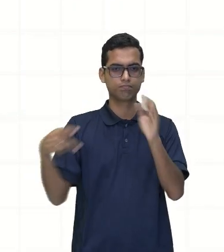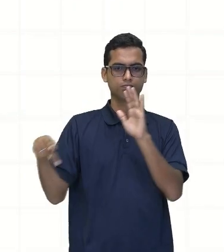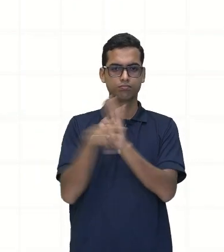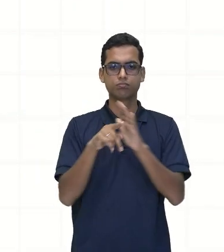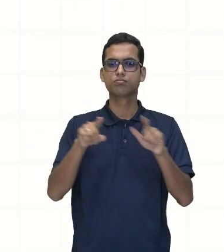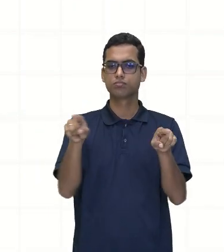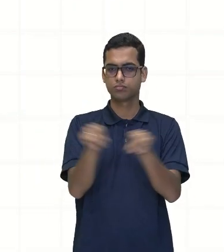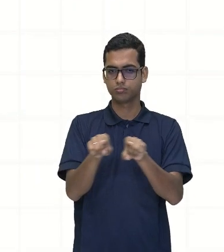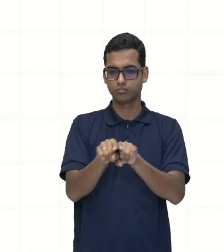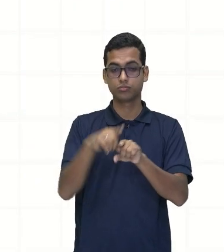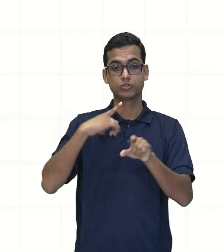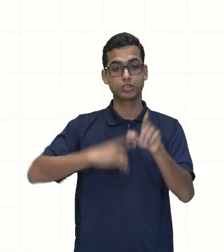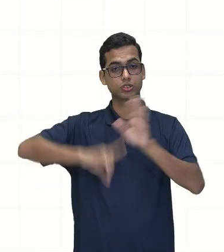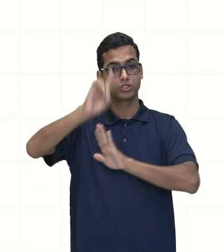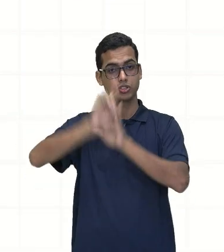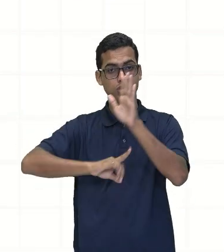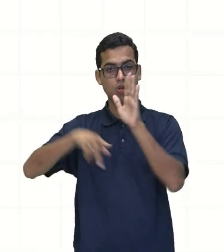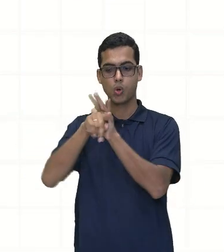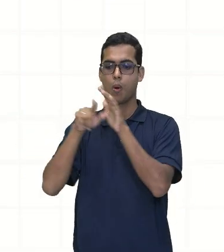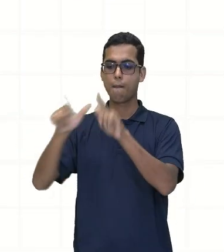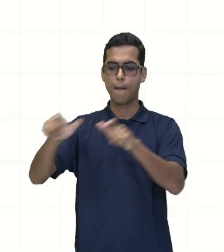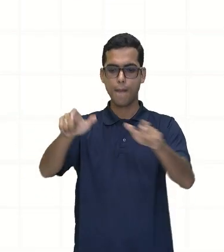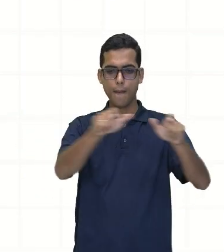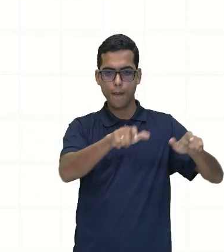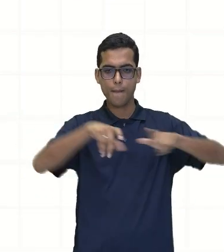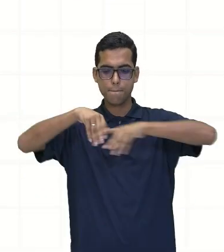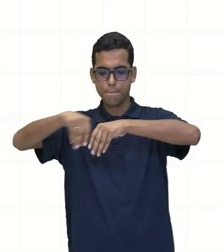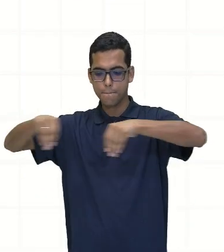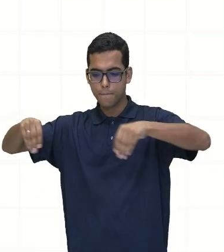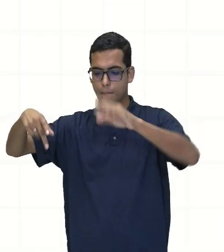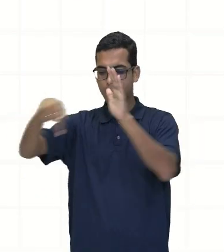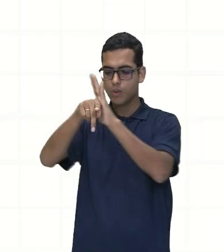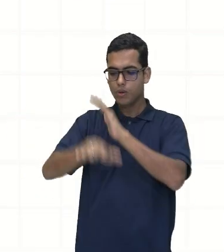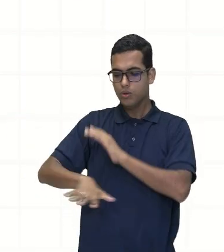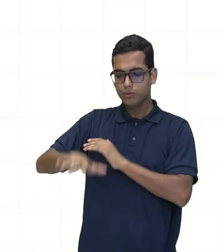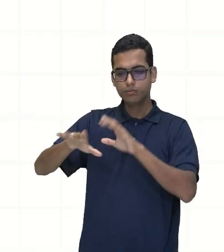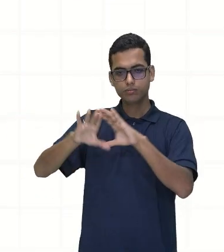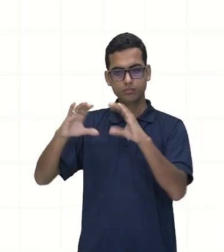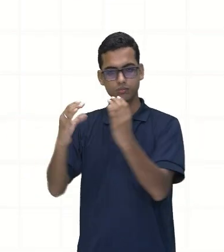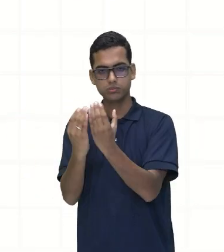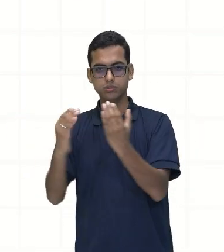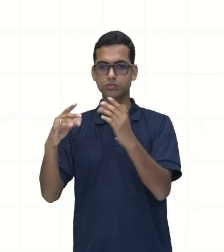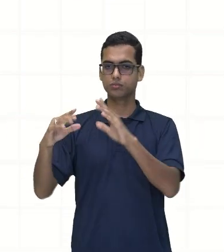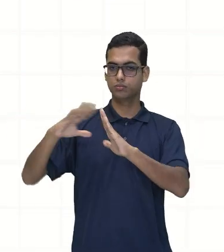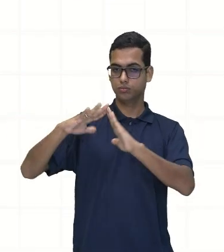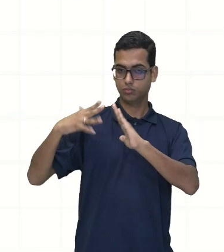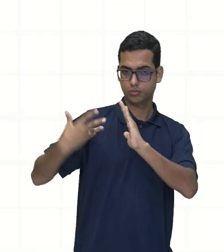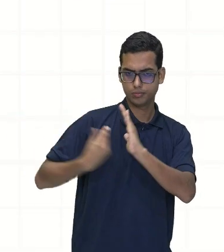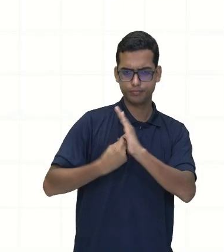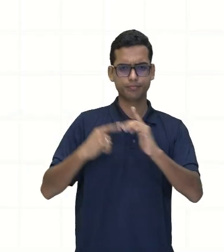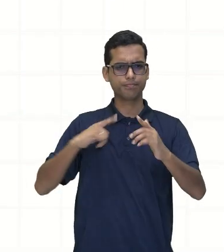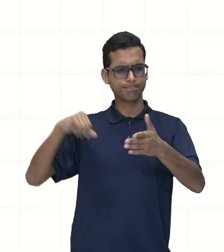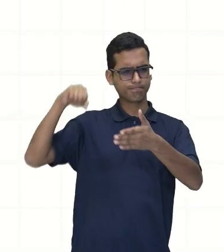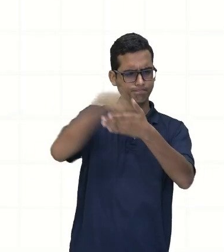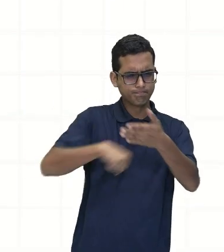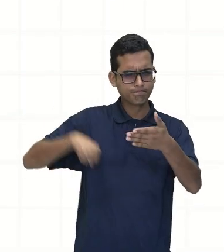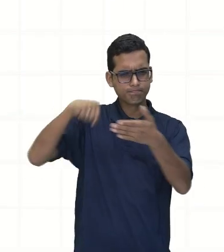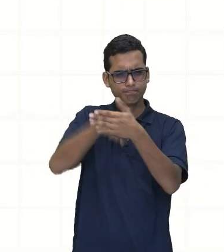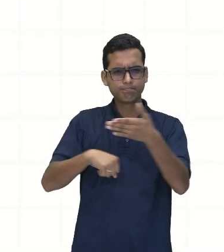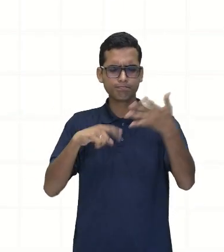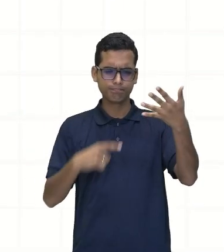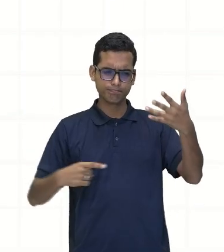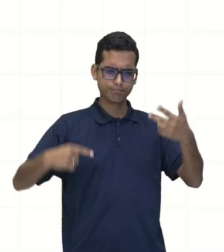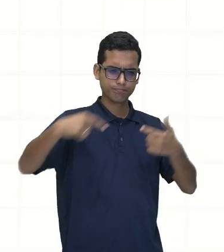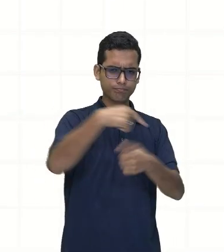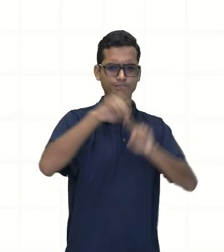direito à terra, né, esse direito culturais, né, os quilombolas eles ainda enfrentam muitos desafios, assim como nós